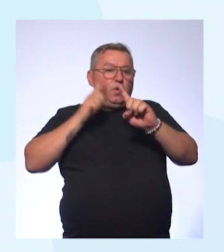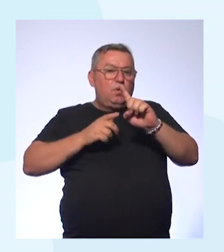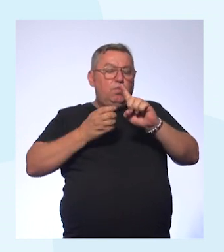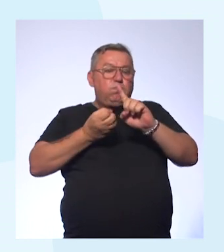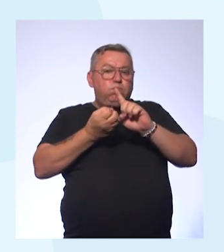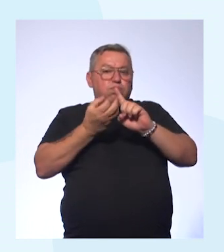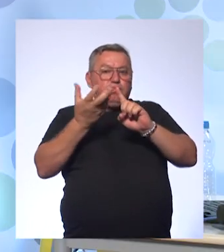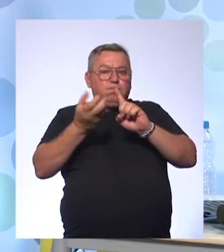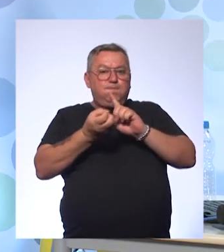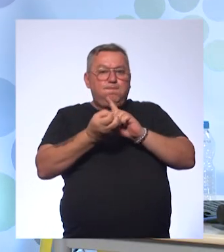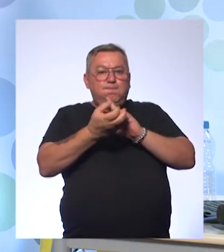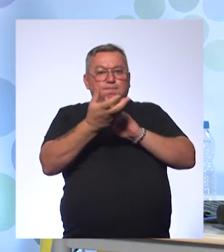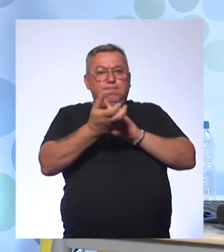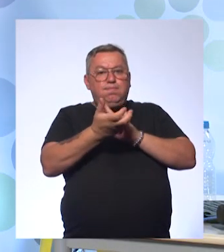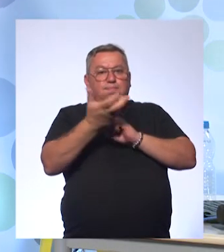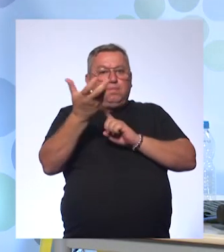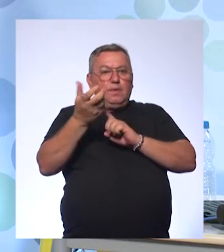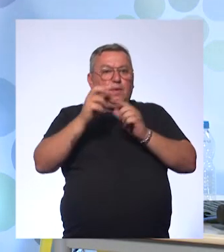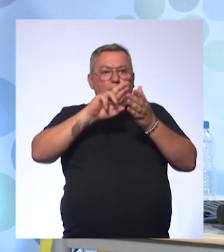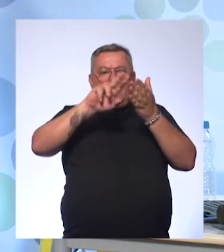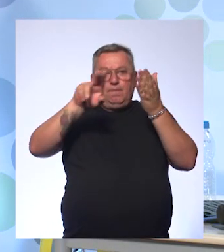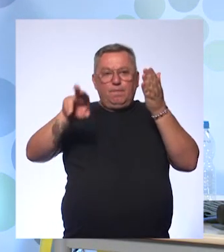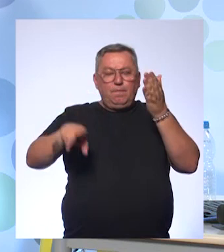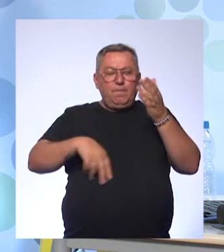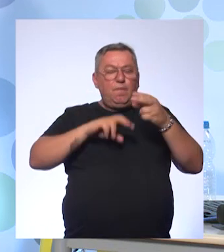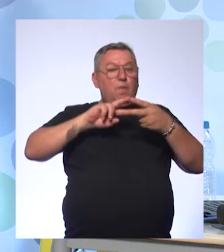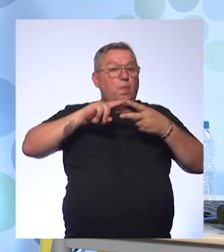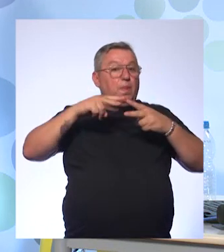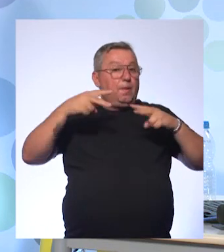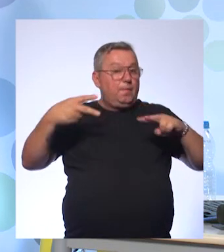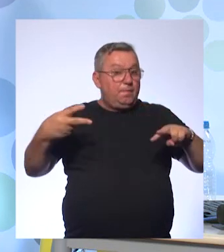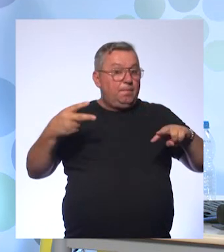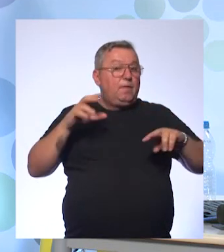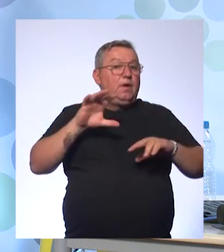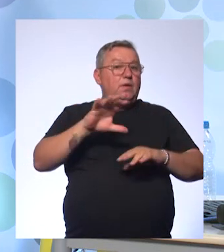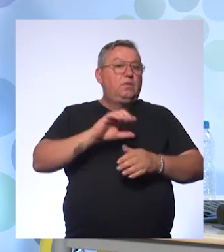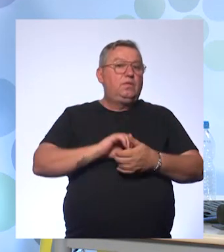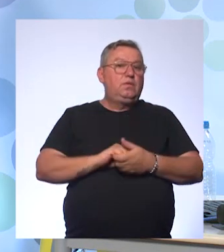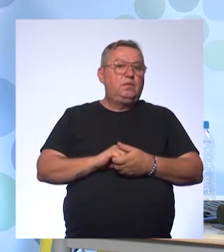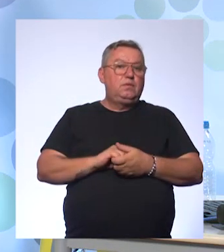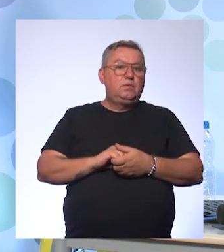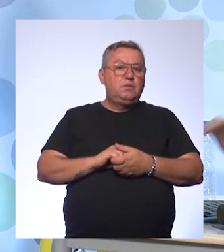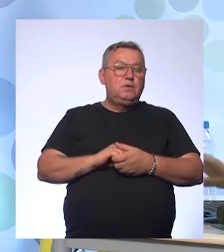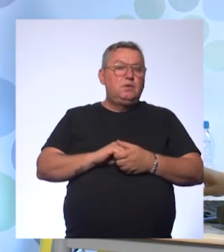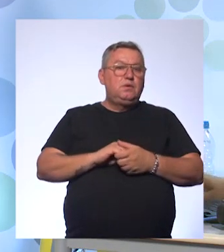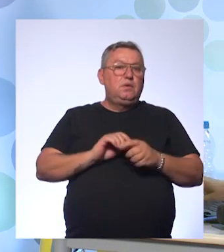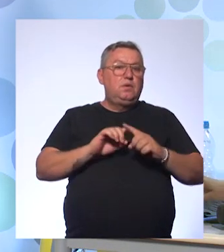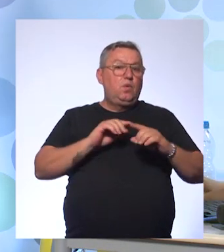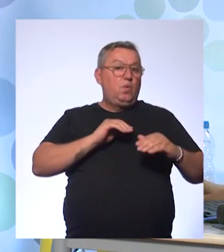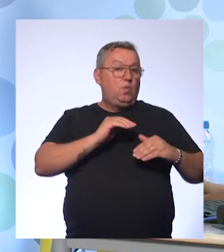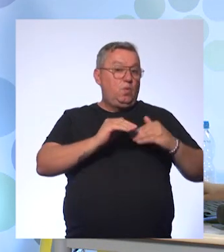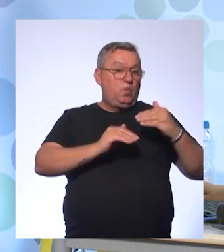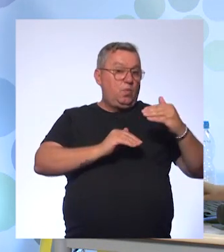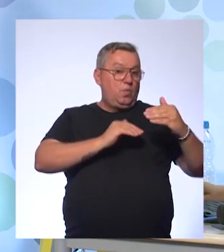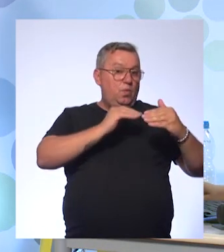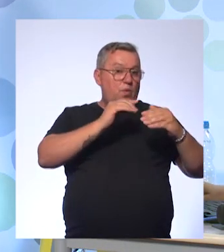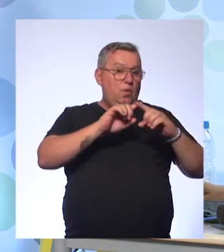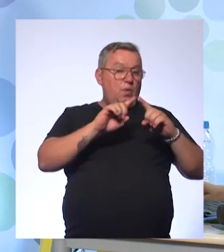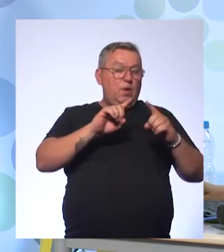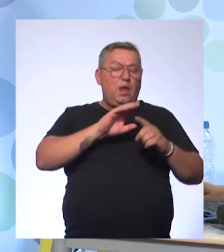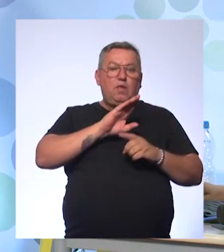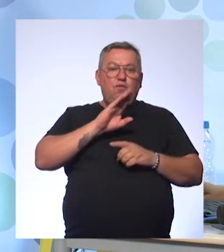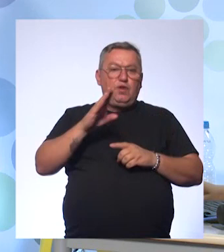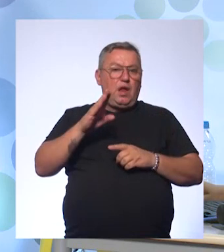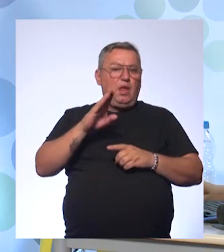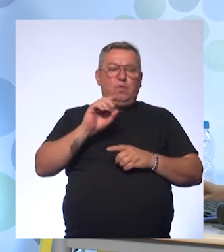a gente fala, né, da questão da variabilidade genética em relação a isso. O desenvolvimento é o desenvolvimento indireto,